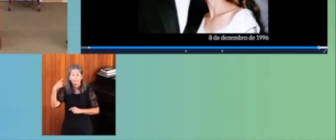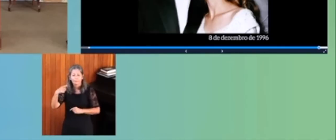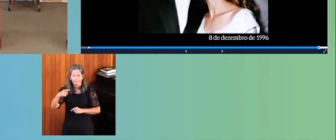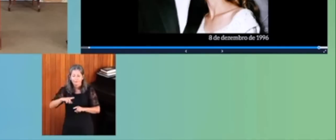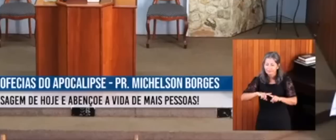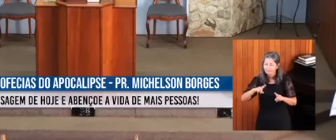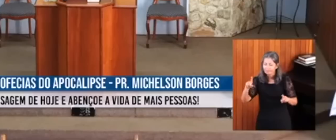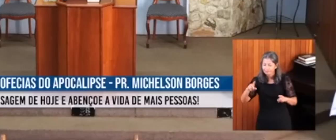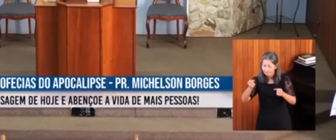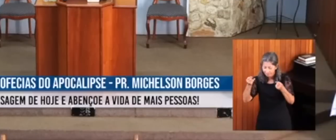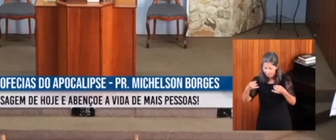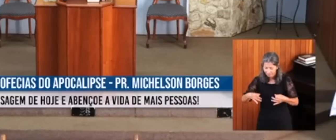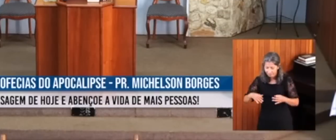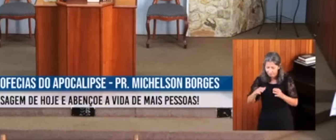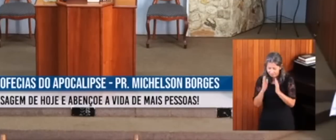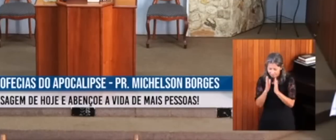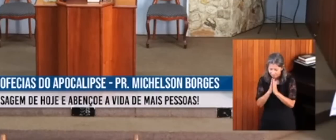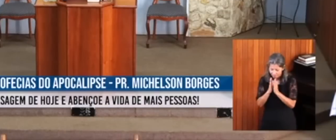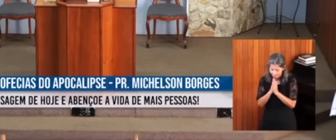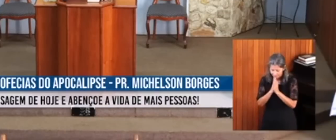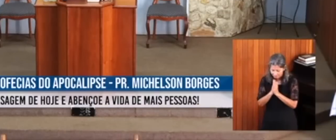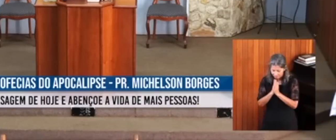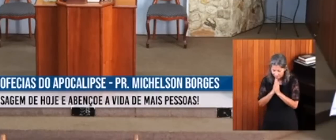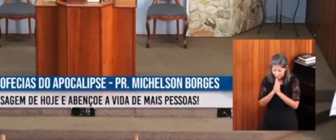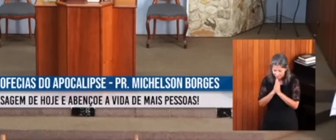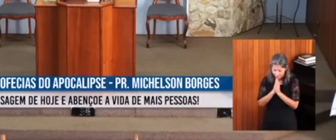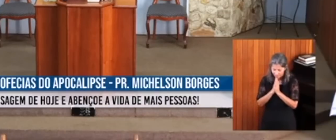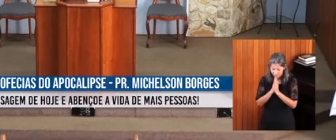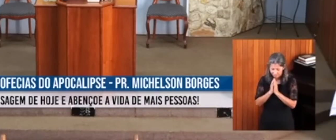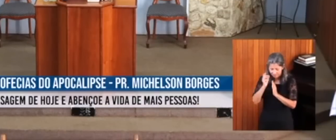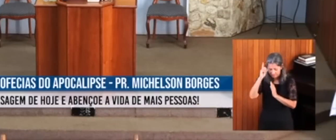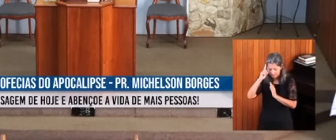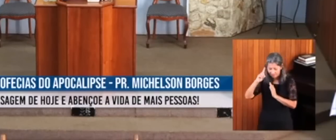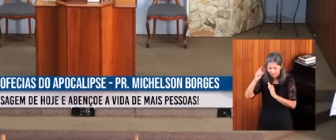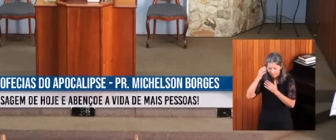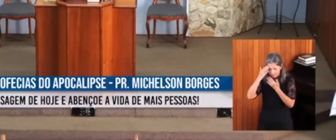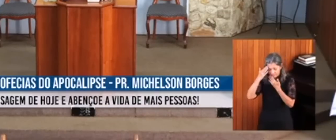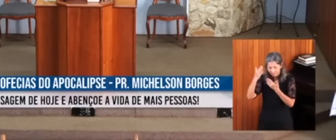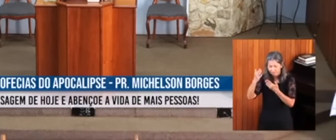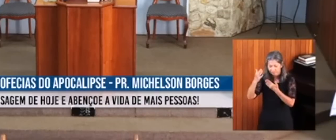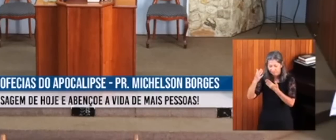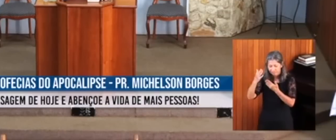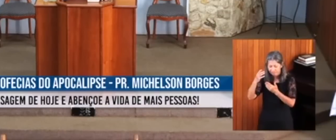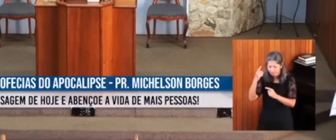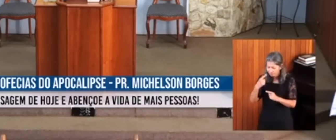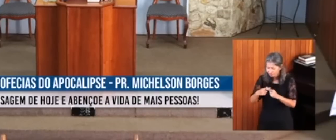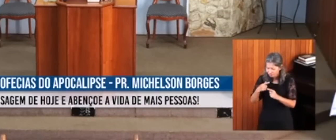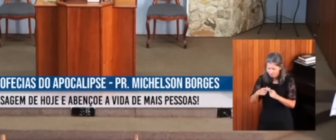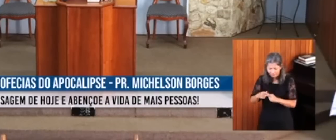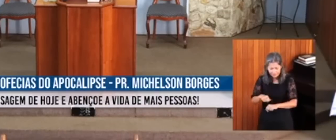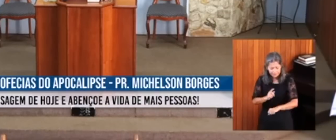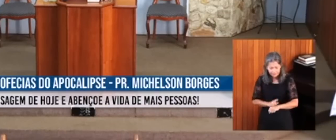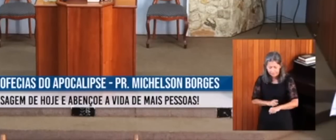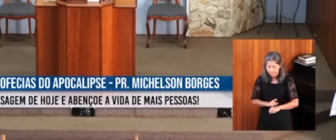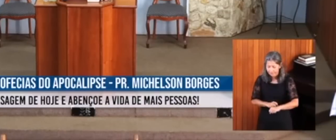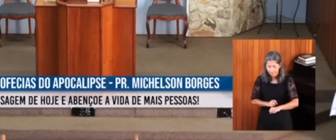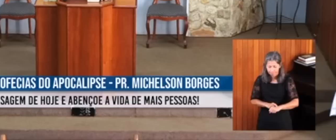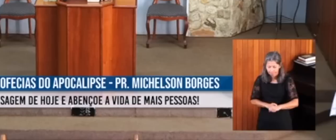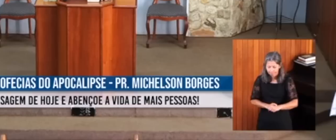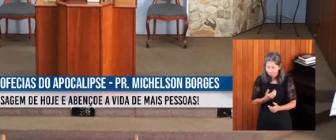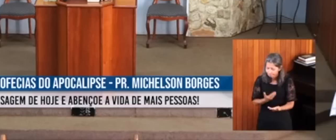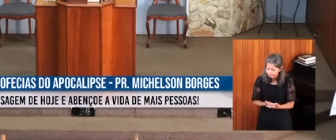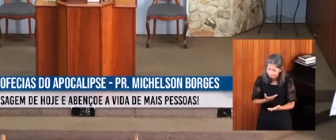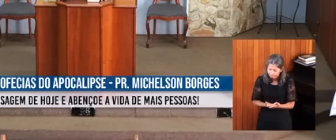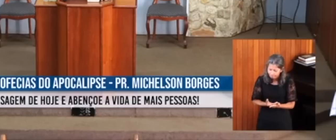nos abençoe. Vamos orar? Feche os olhos, como está mesmo. Pai querido, obrigado, Senhor, por esse momento em que nós estudamos um